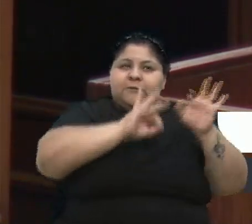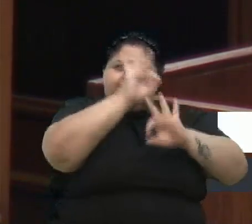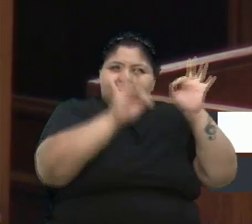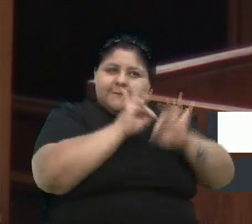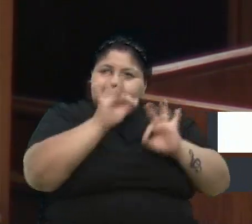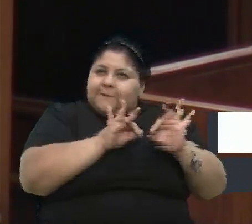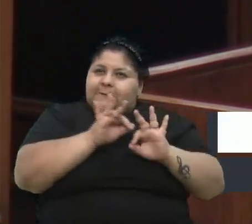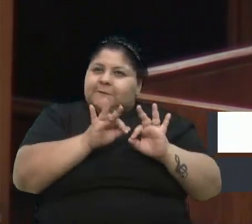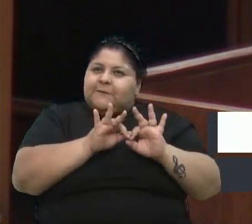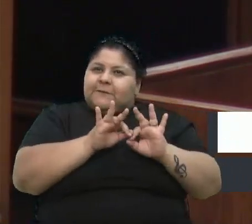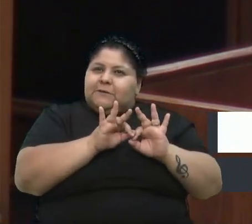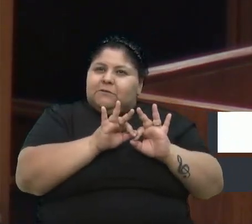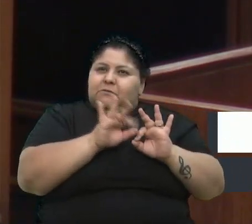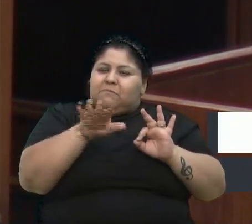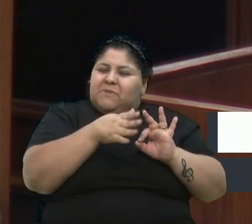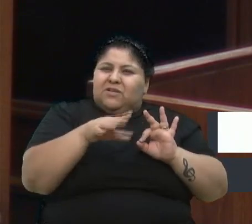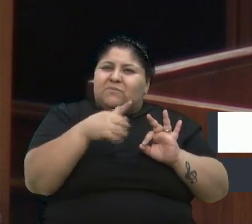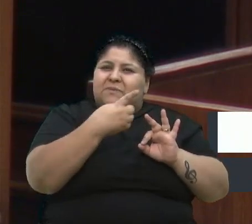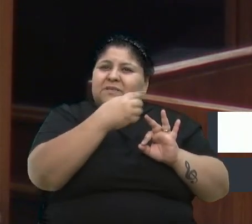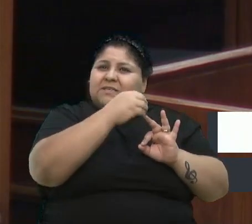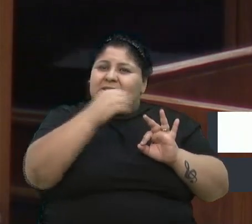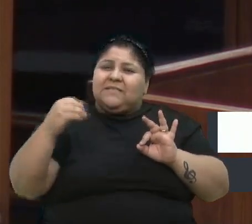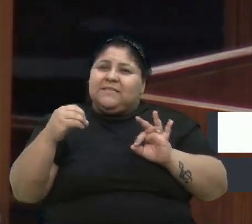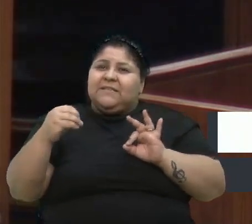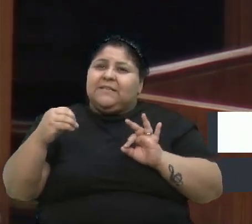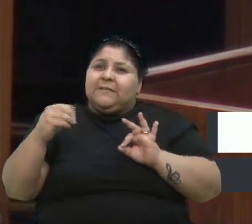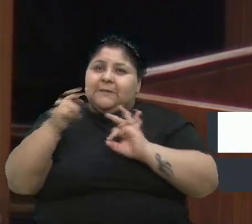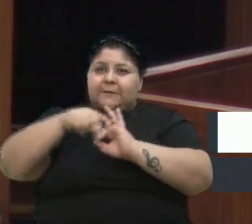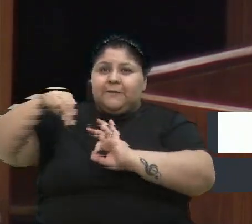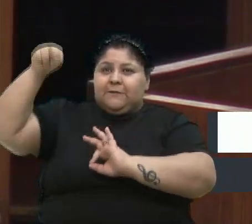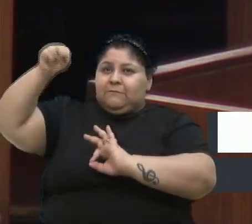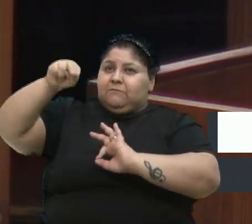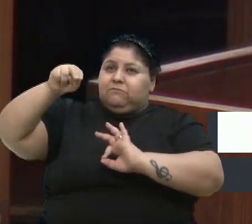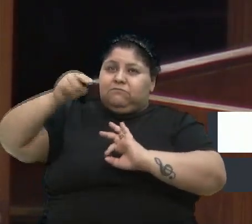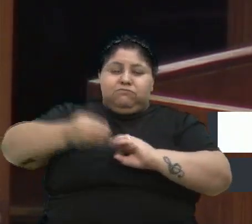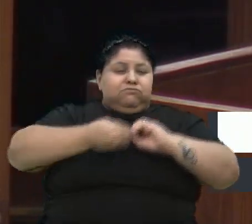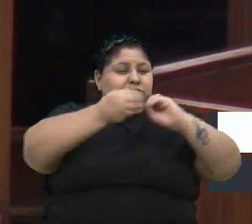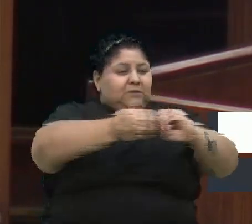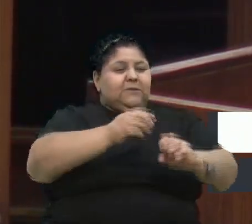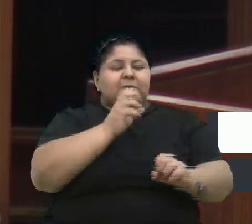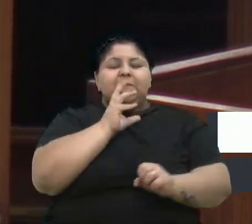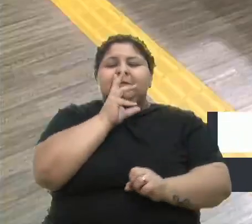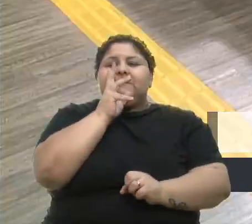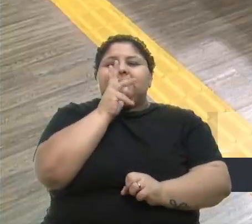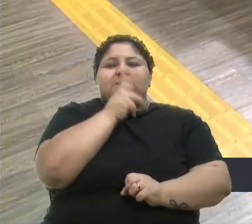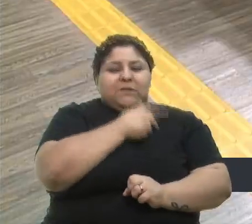100 crianças na Zona Norte contemplar, porque a demora é muito grande. Obrigado. Obrigado.